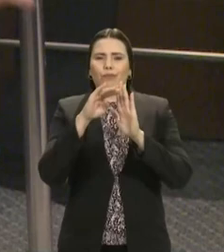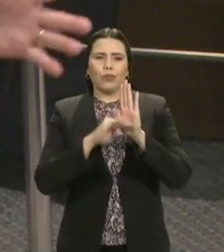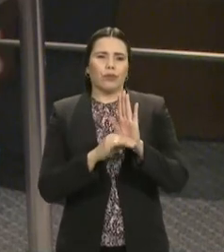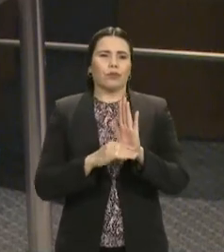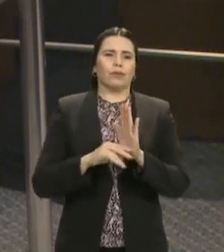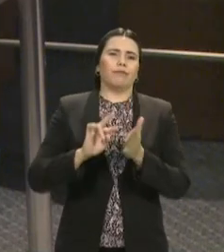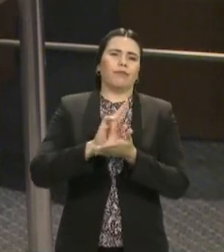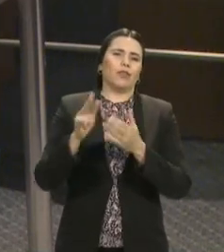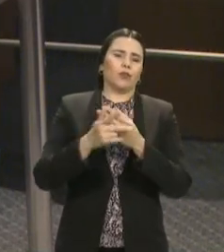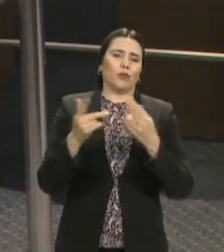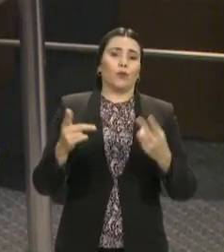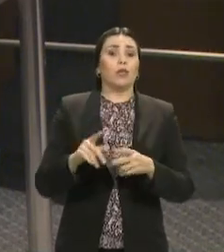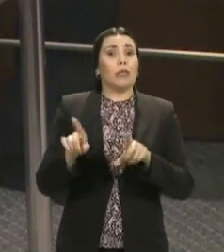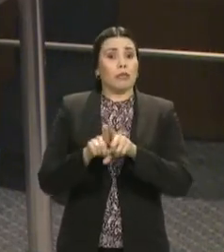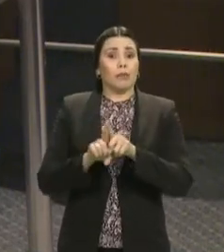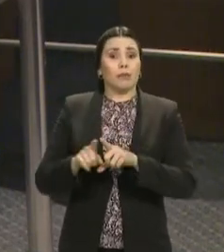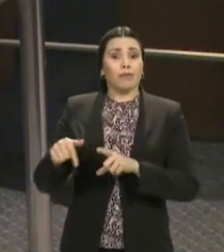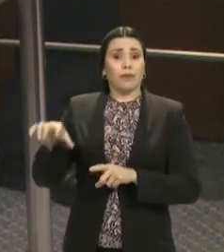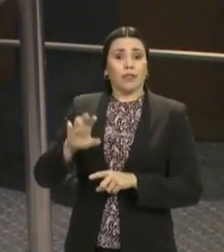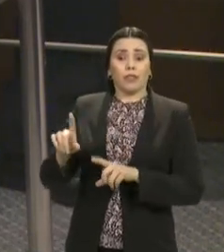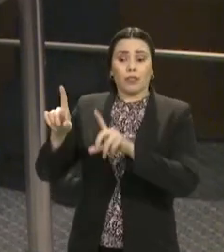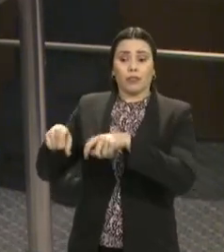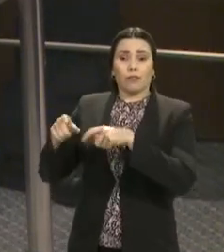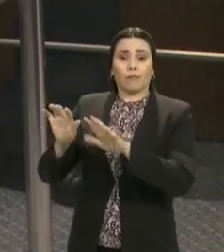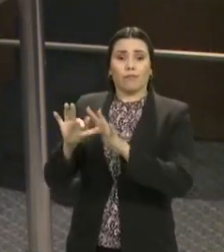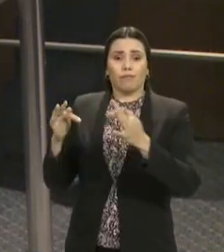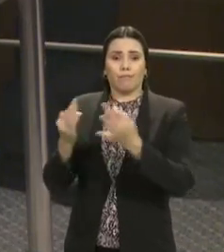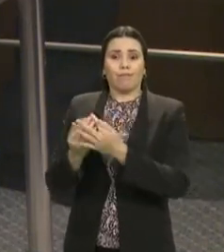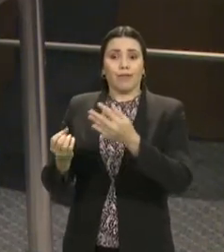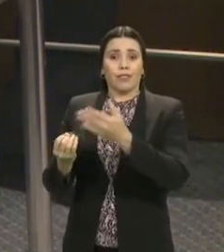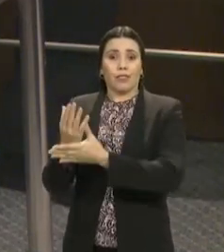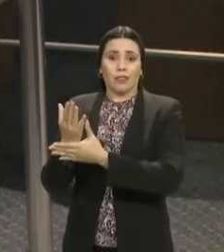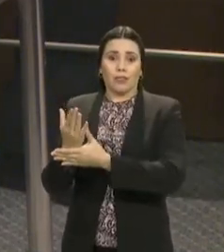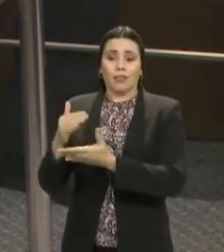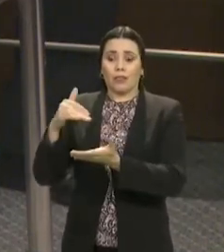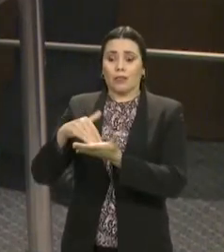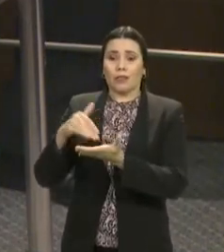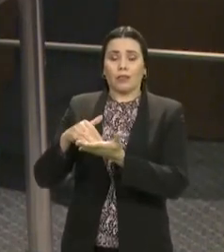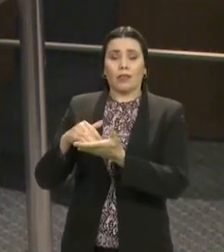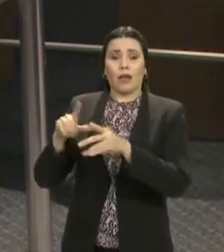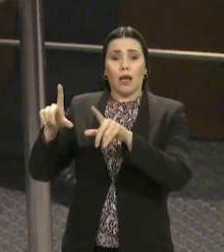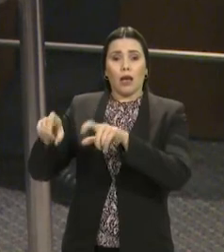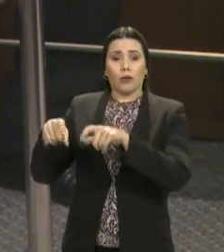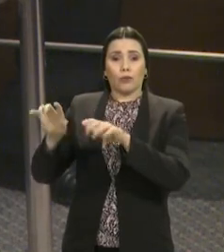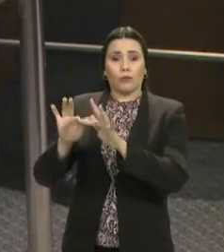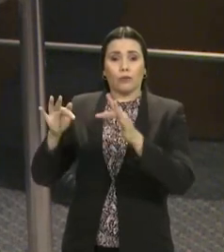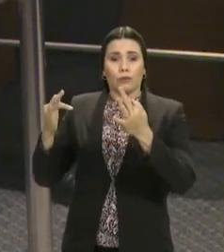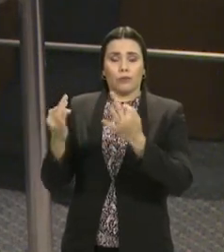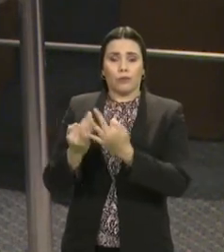na agricultura familiar, criamos a Secretaria de Agricultura Familiar,